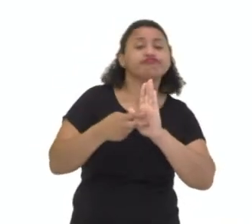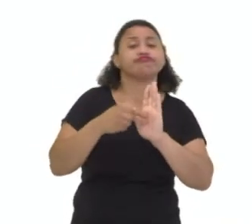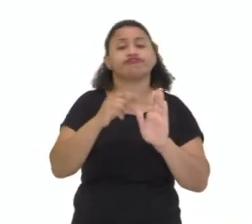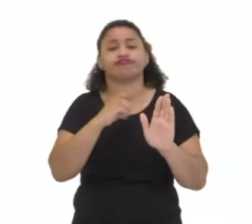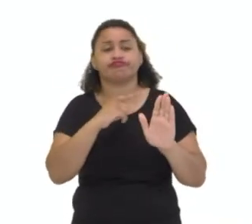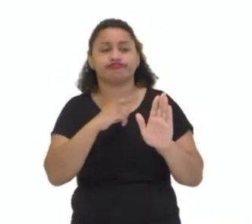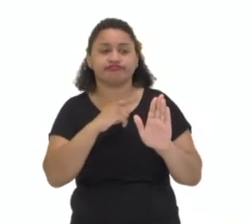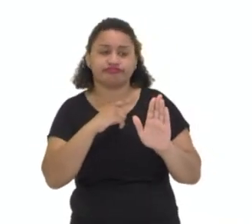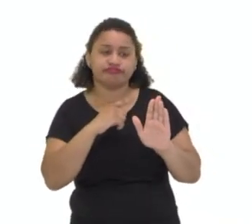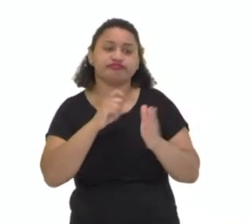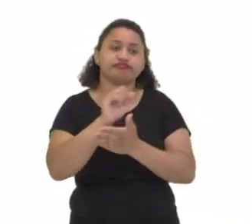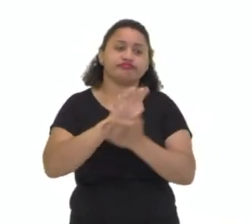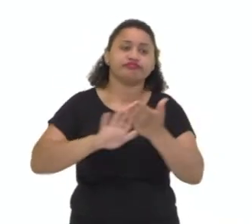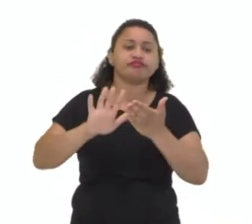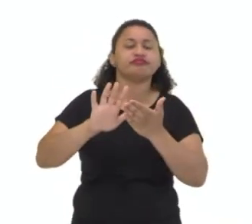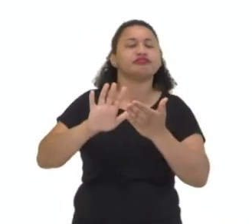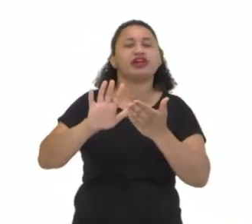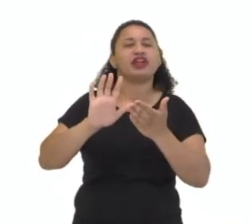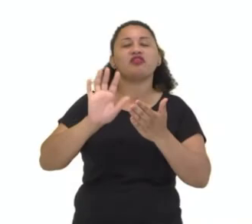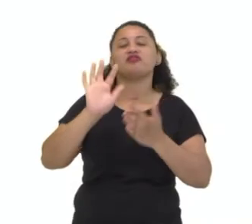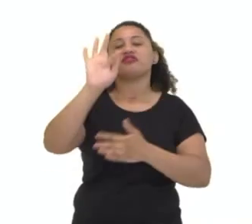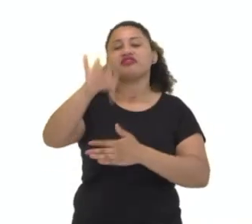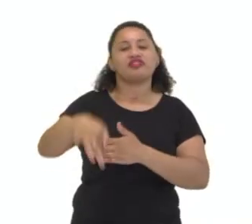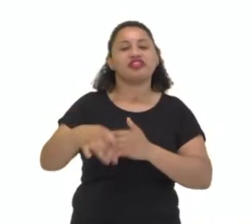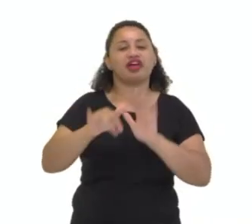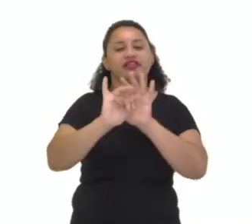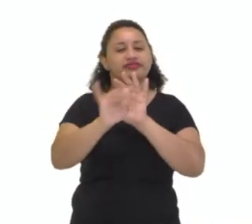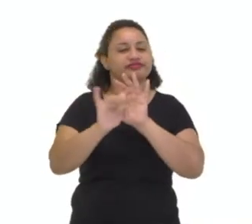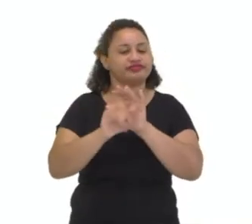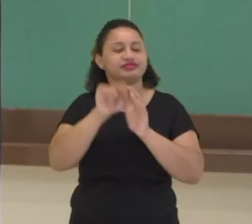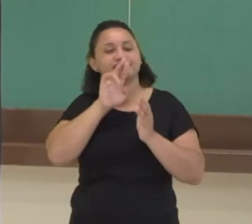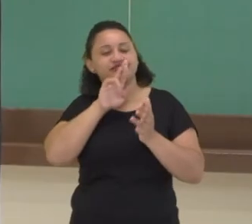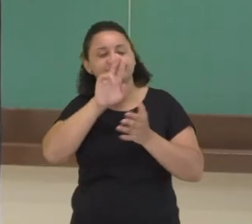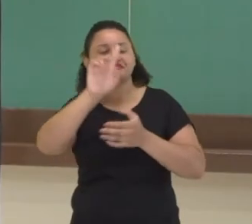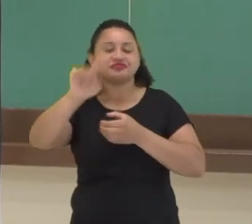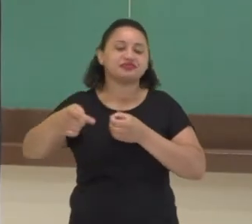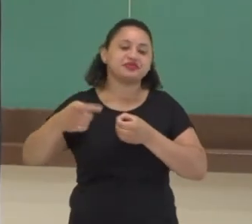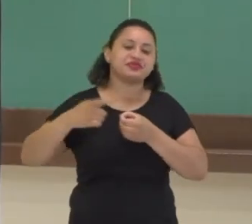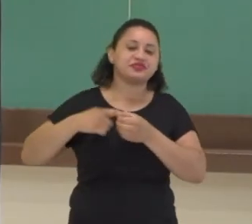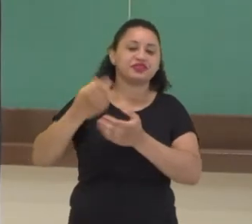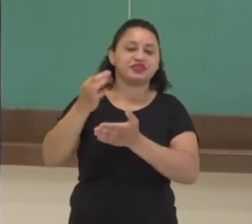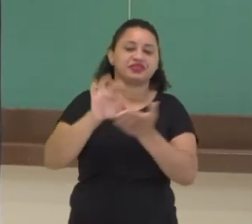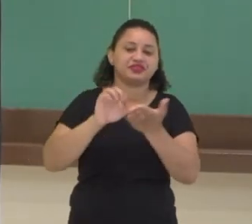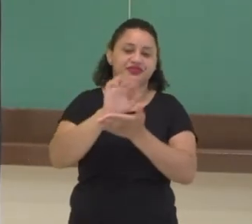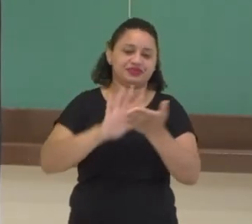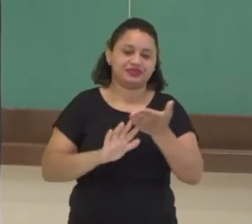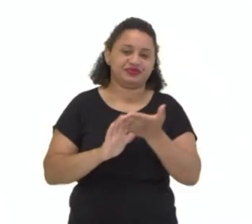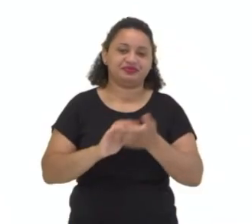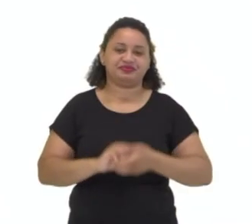pela imagem final na crônica? Faz aí, eu volto a seguir, conferir contigo.